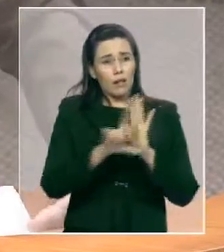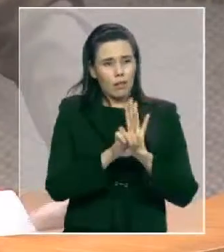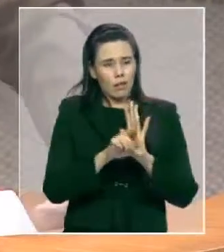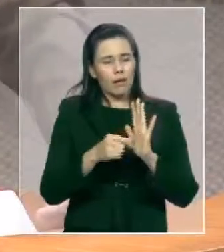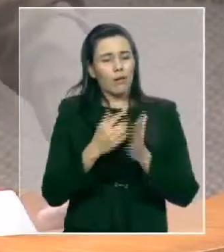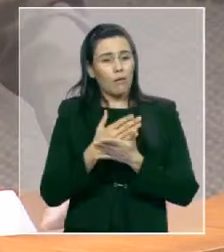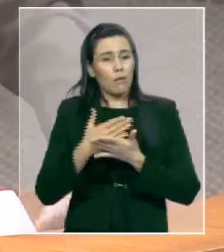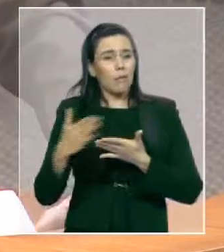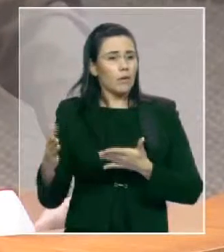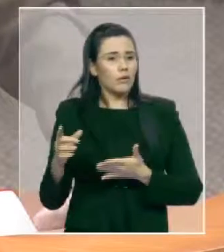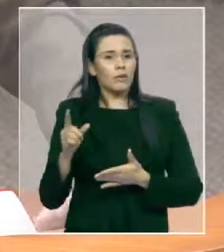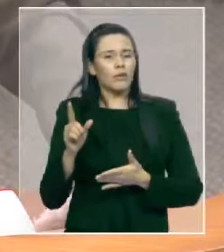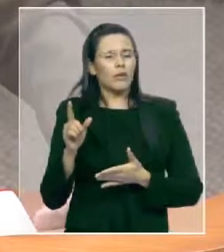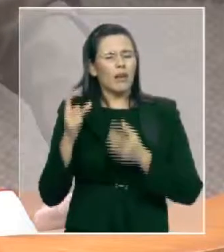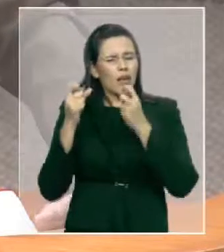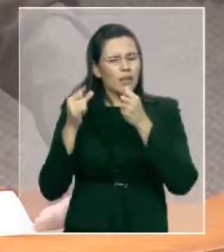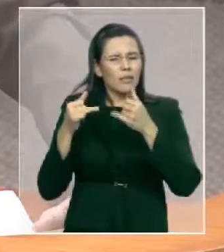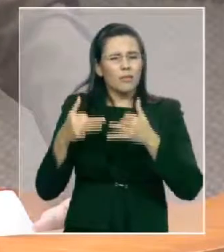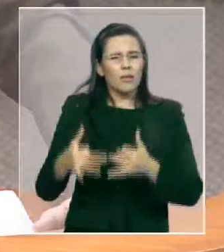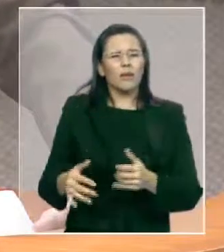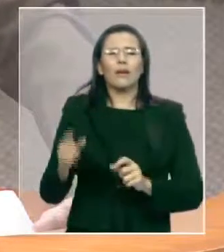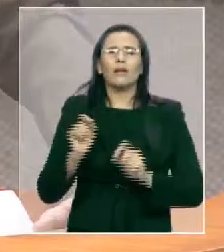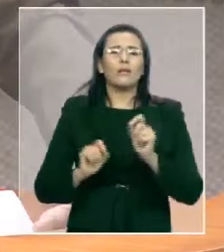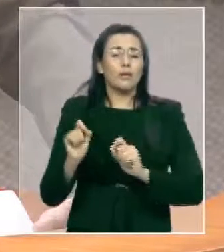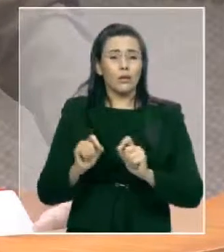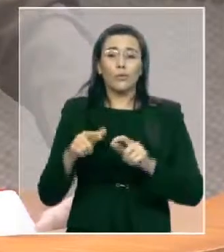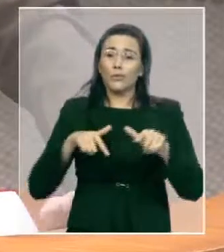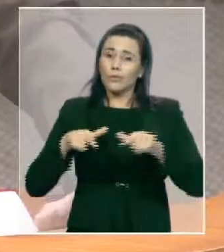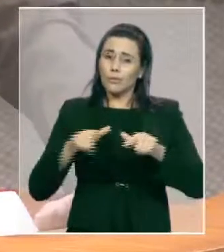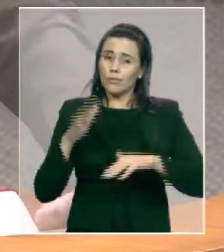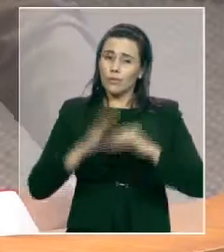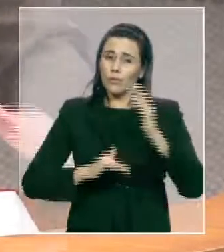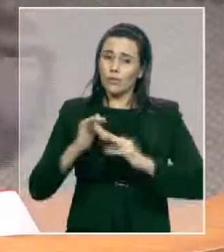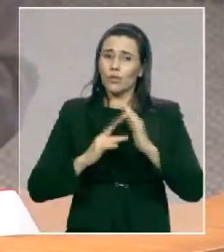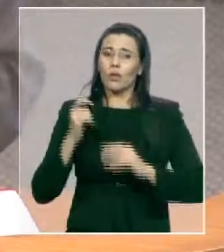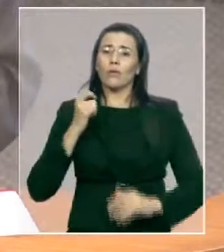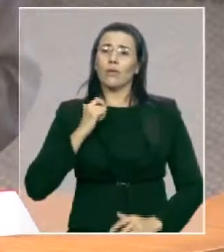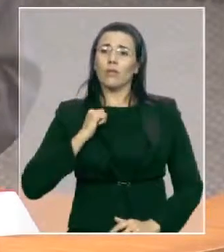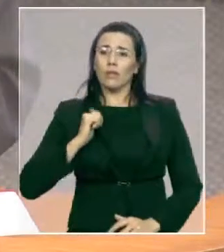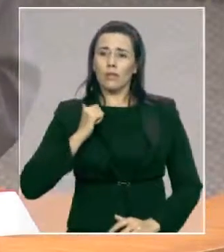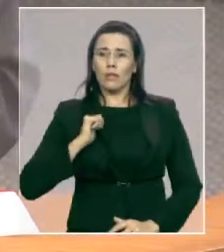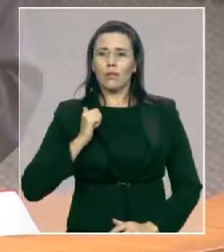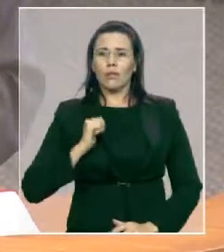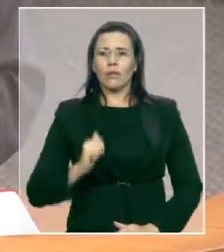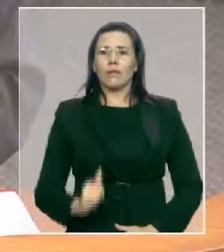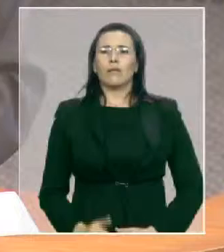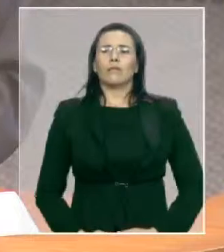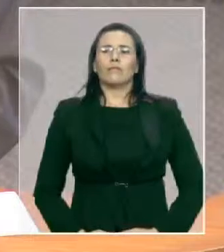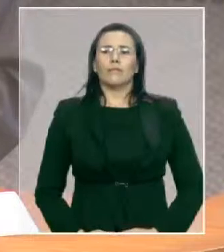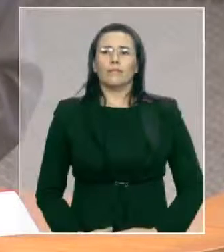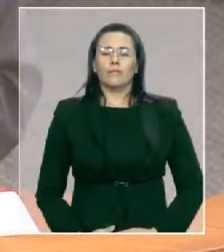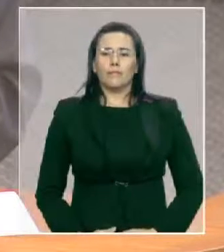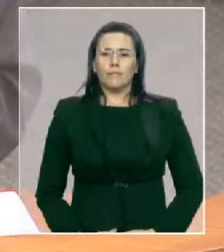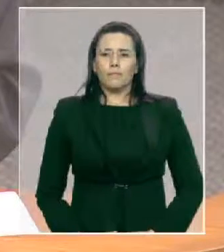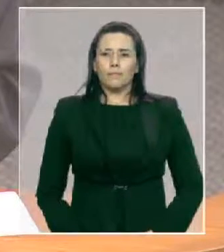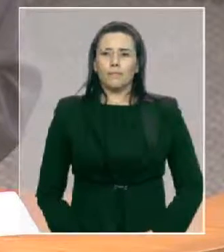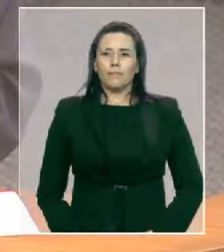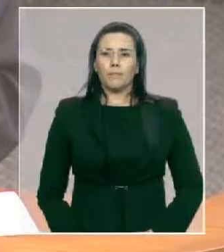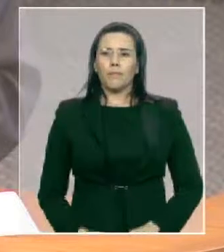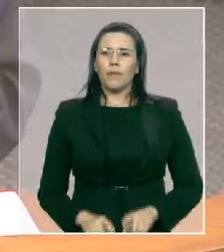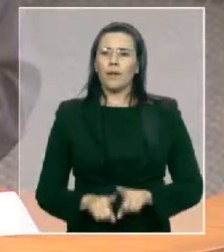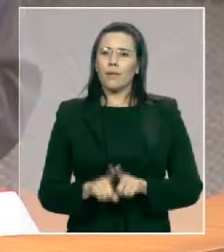trabalho do delegado. Mas hoje também nós teremos aí a presença do